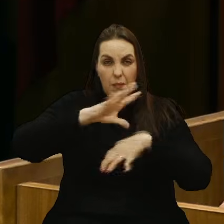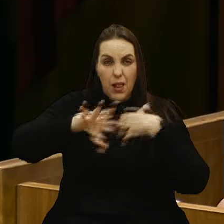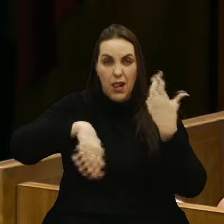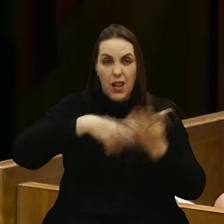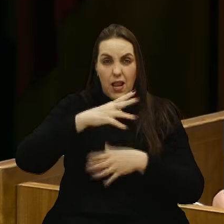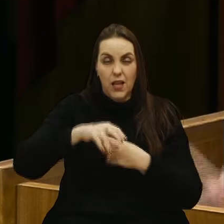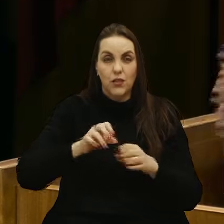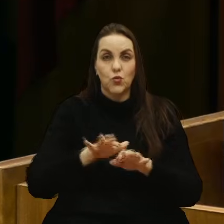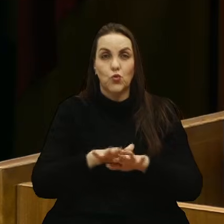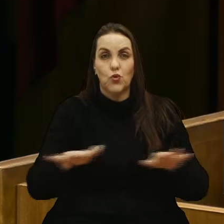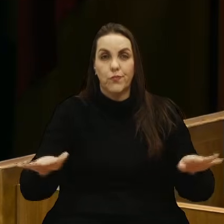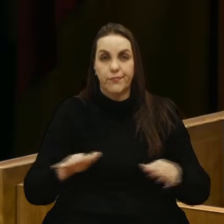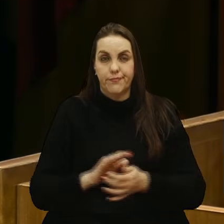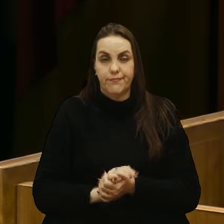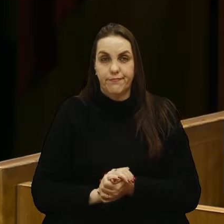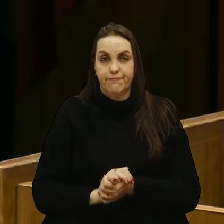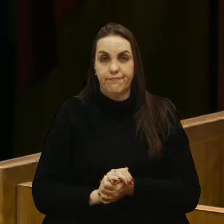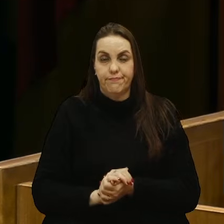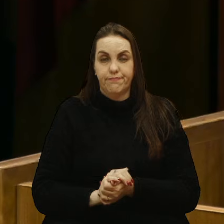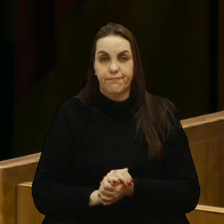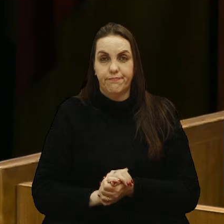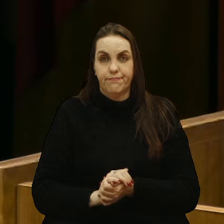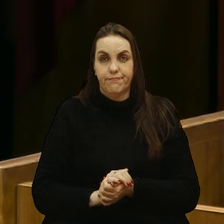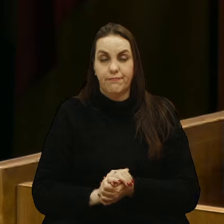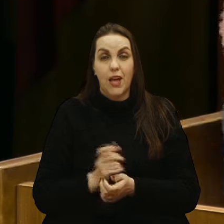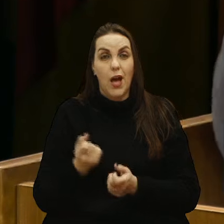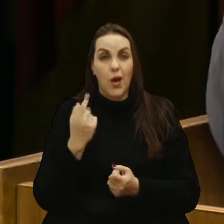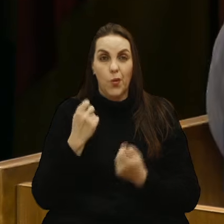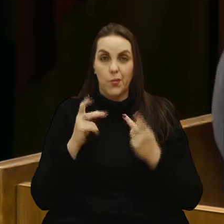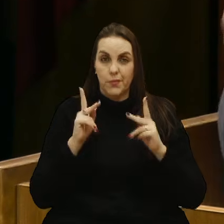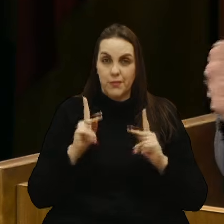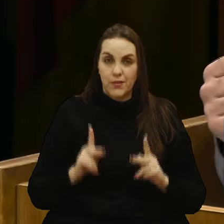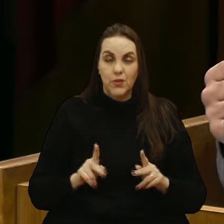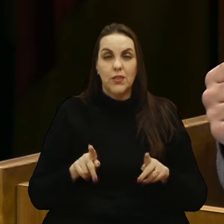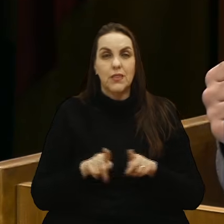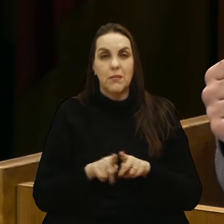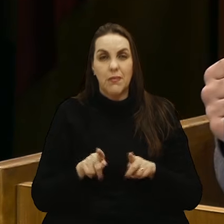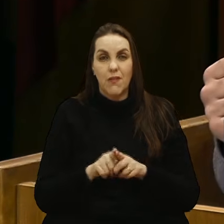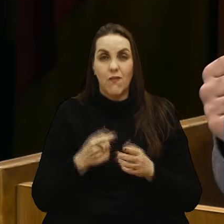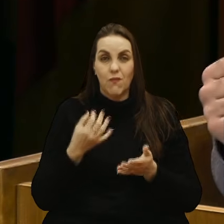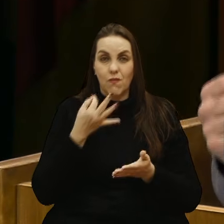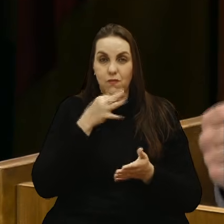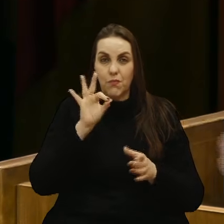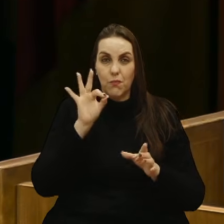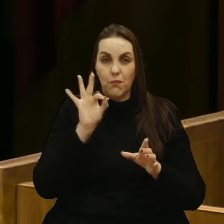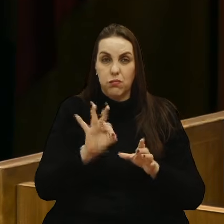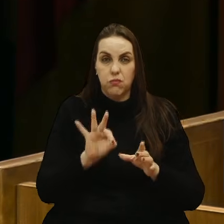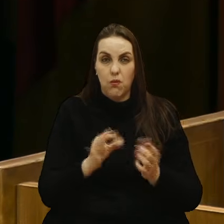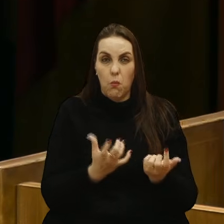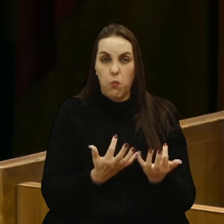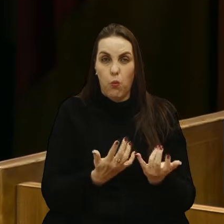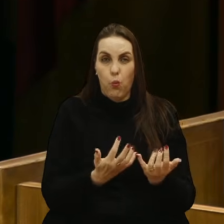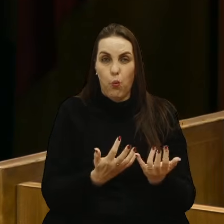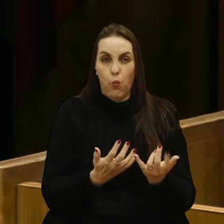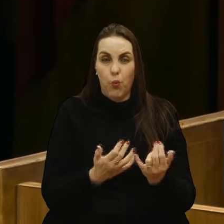chão. Quando não, algumas pessoas queimam as lixeiras.